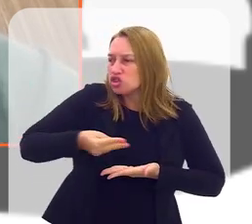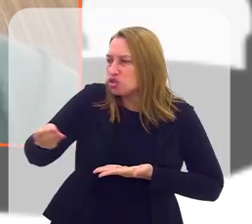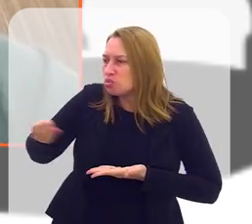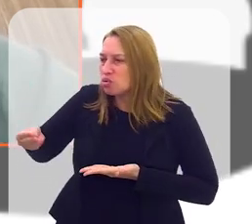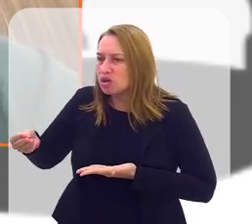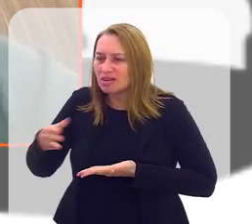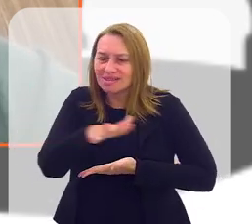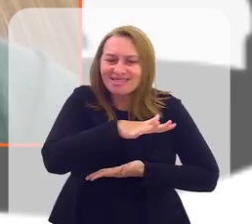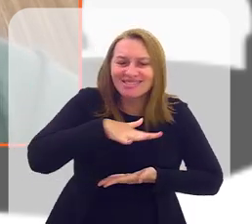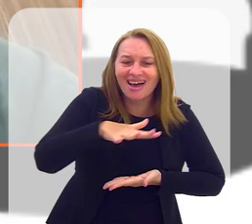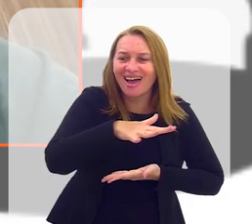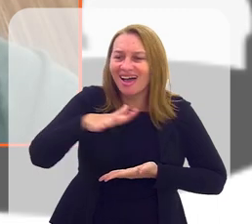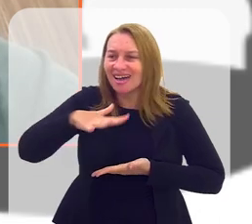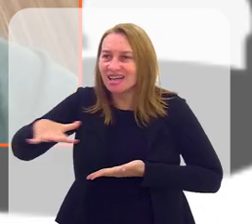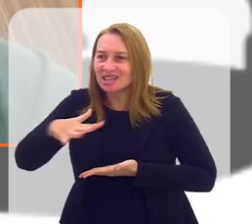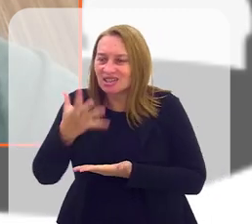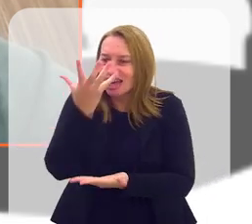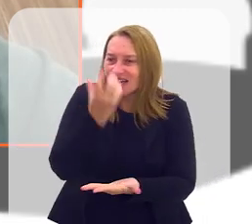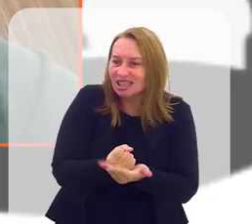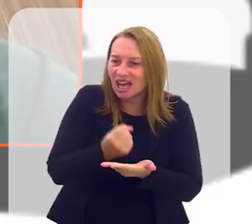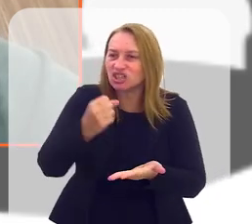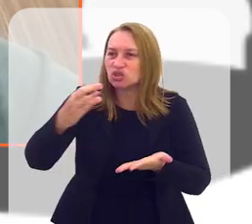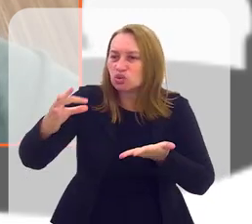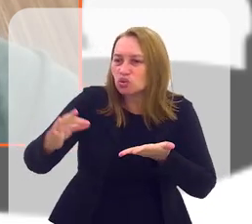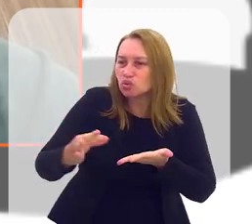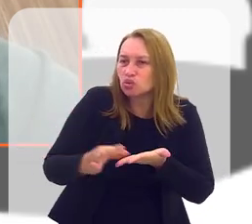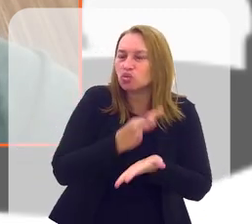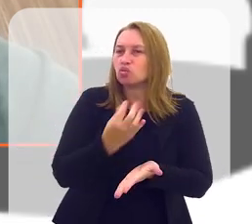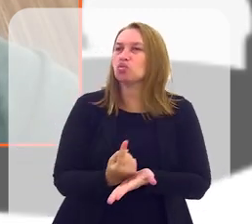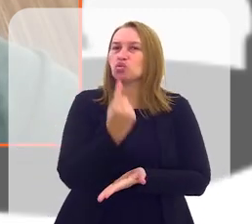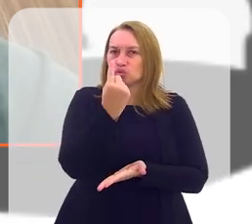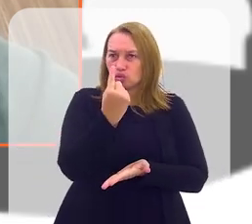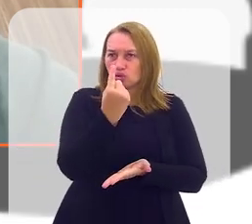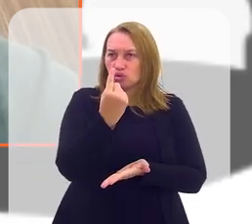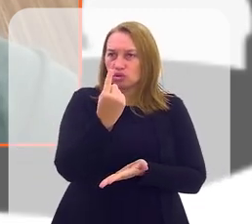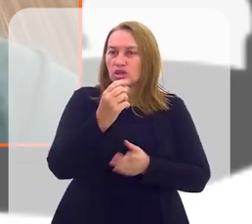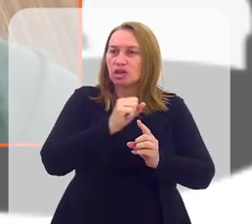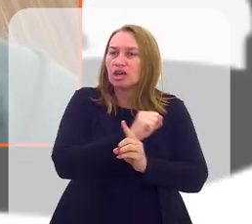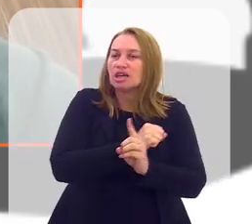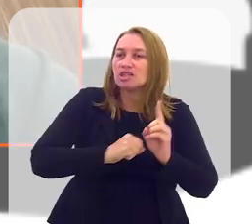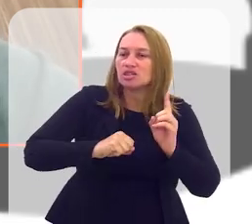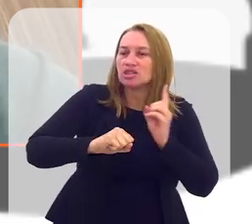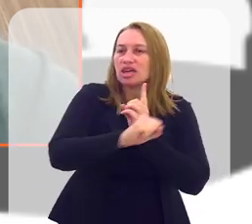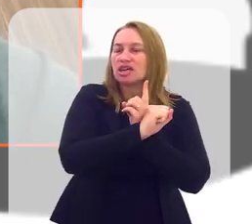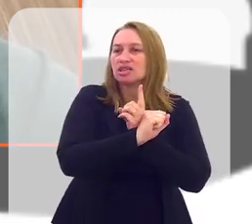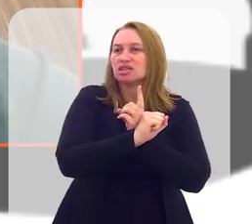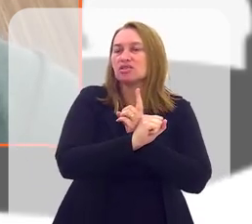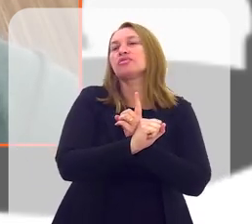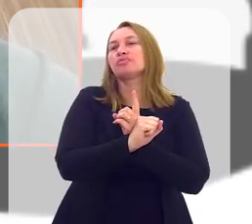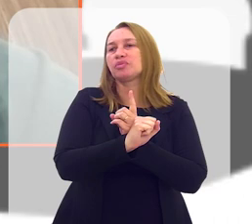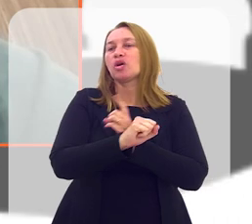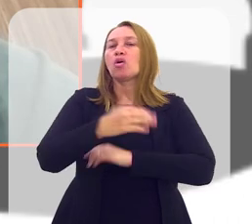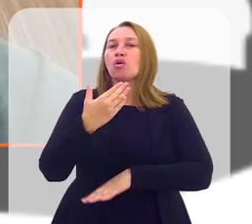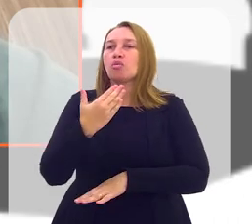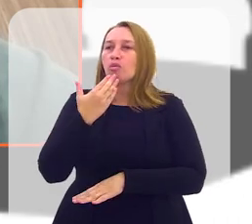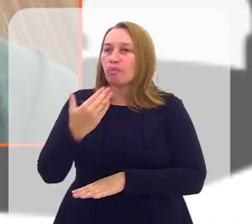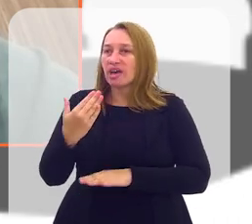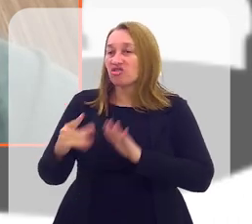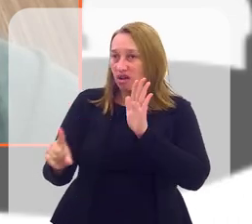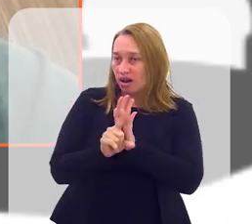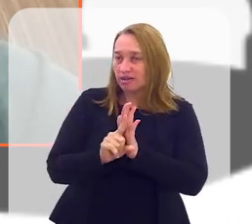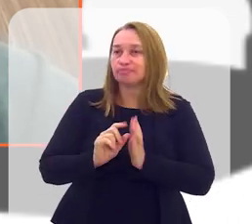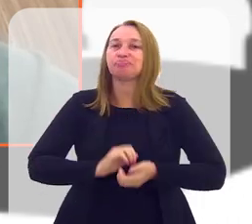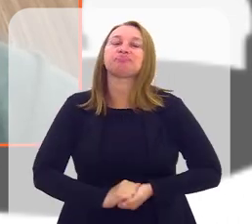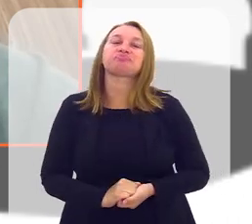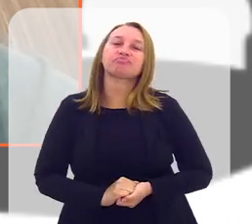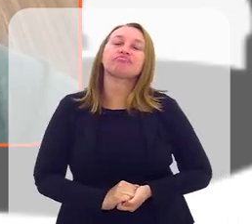distribuir aquelas unidades por meio do Cadastro Único do Sistema Único de Assistência Social, que é como determina a